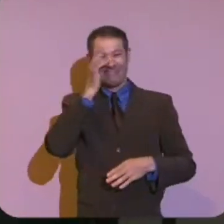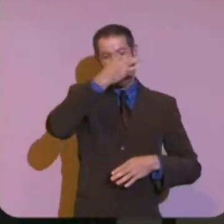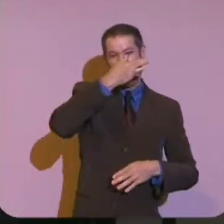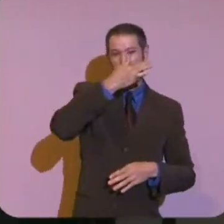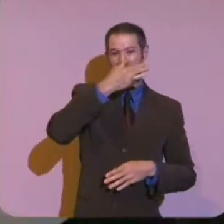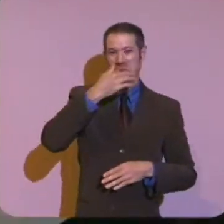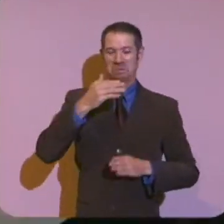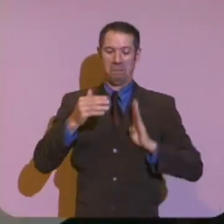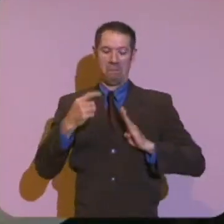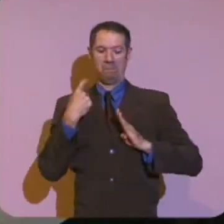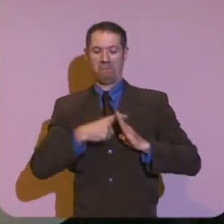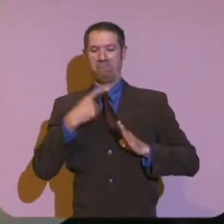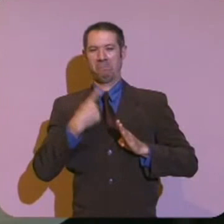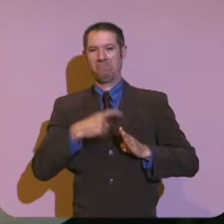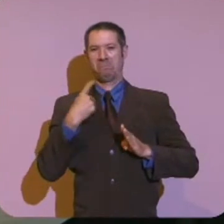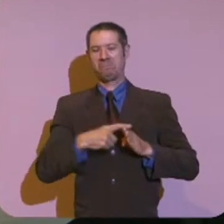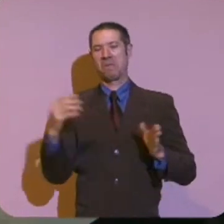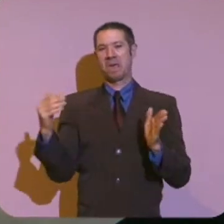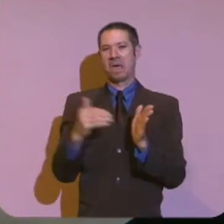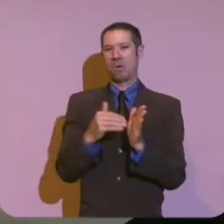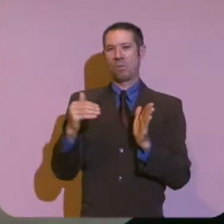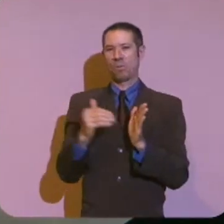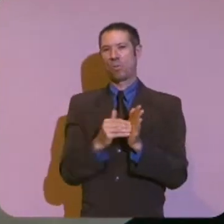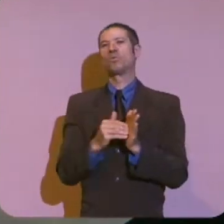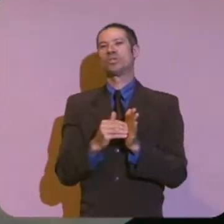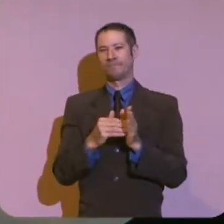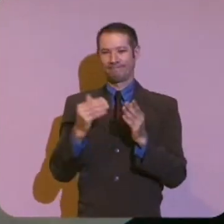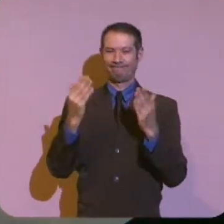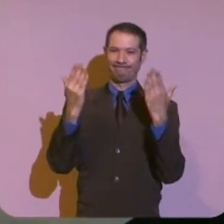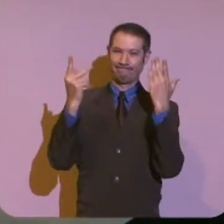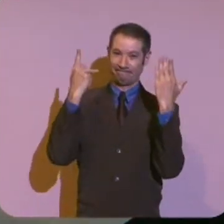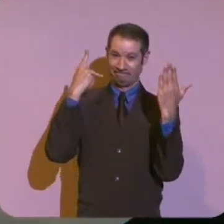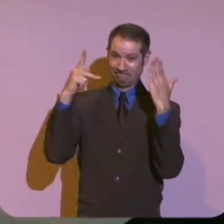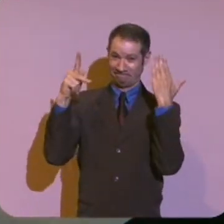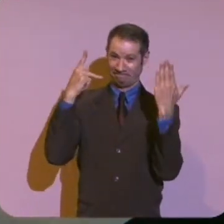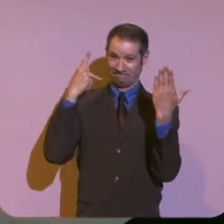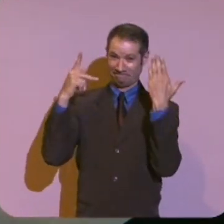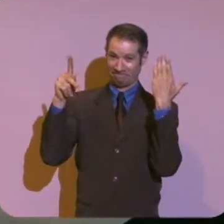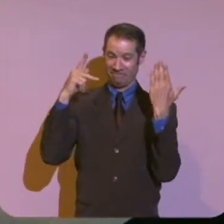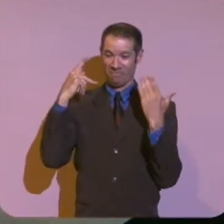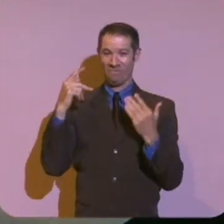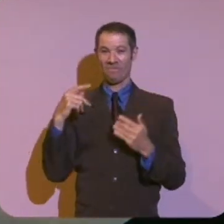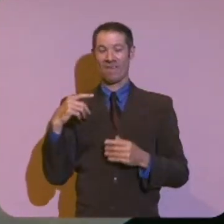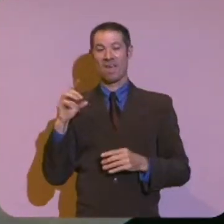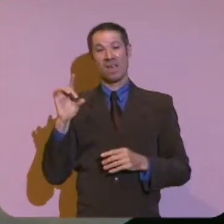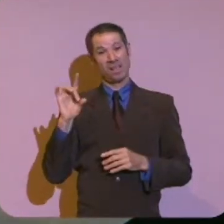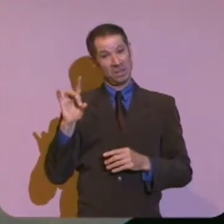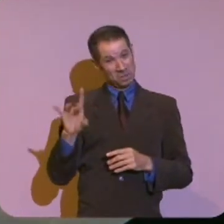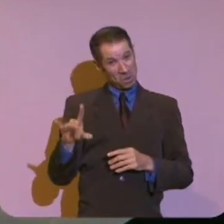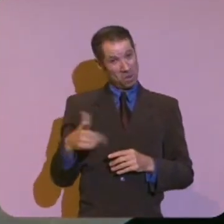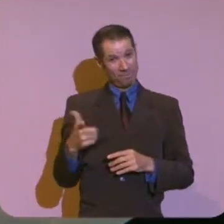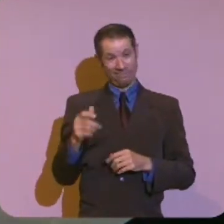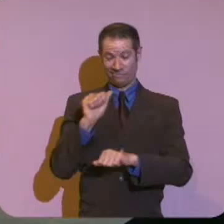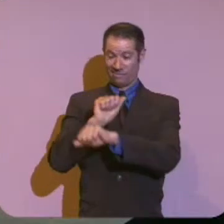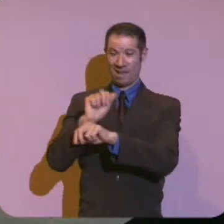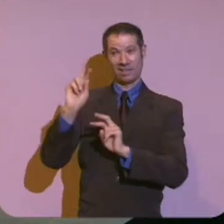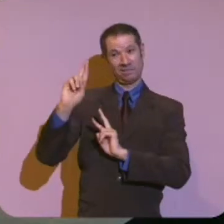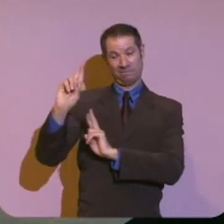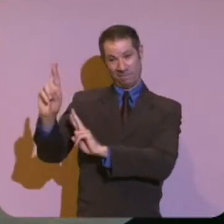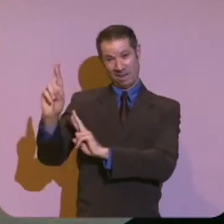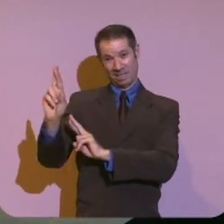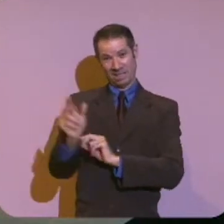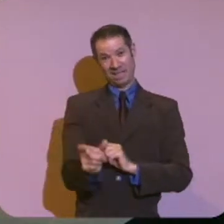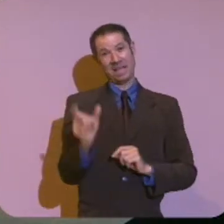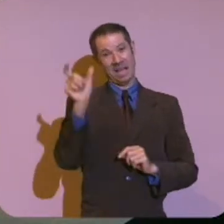perverso. E essa última lição da parábola é que só não há esperança para